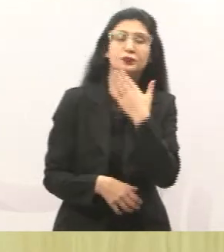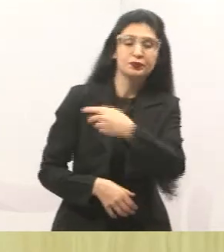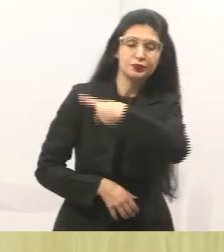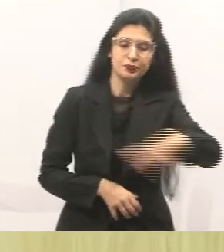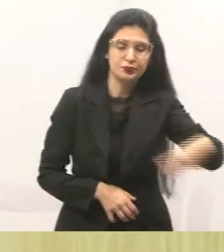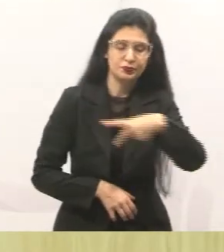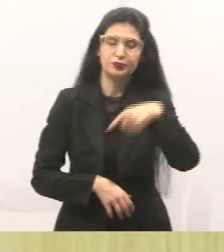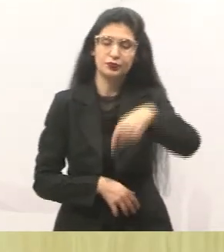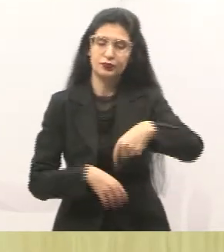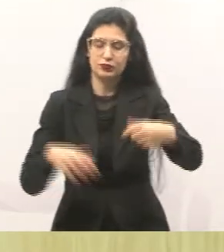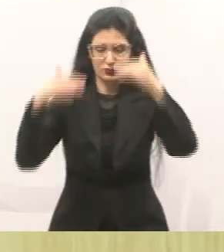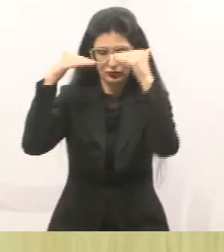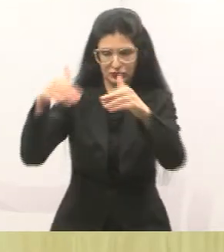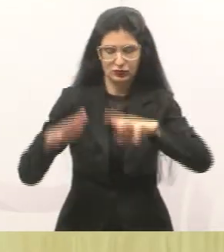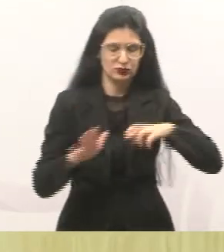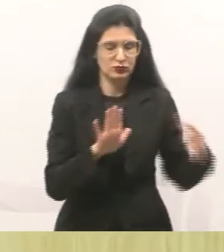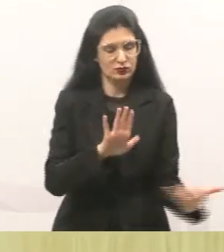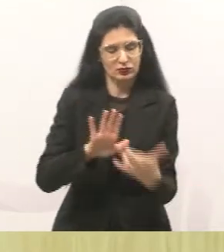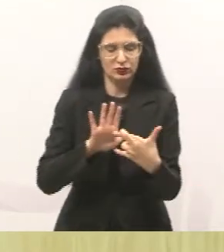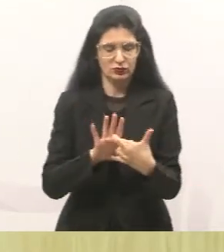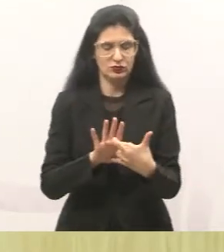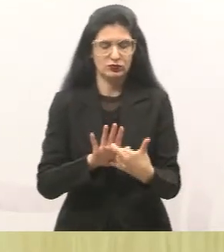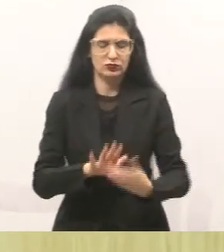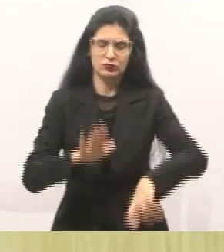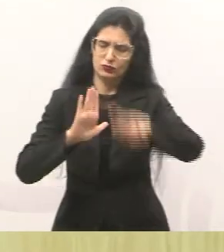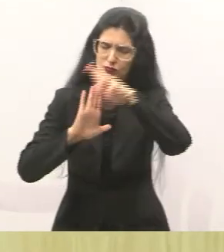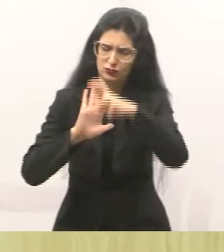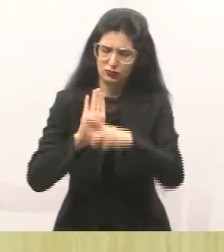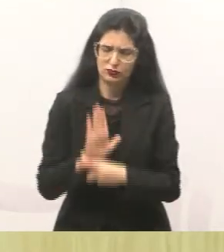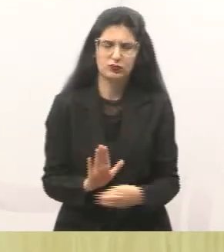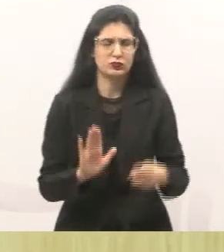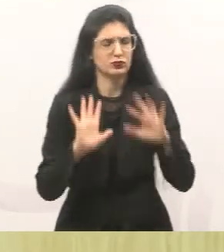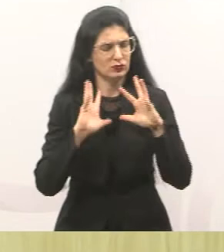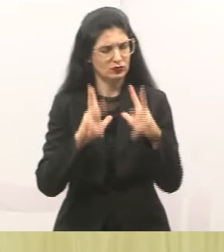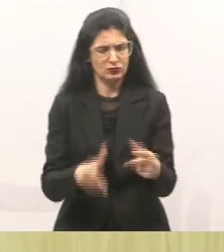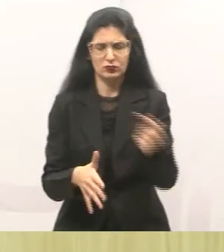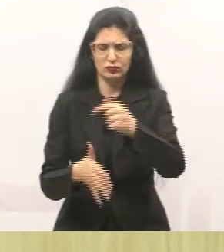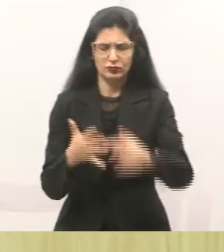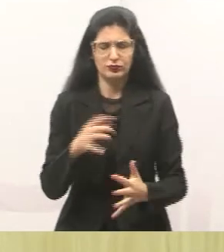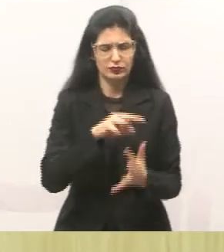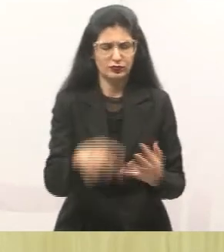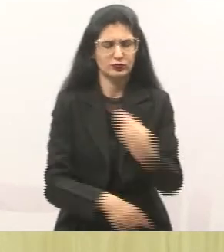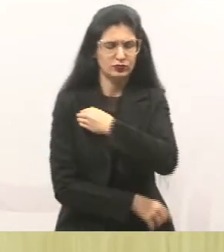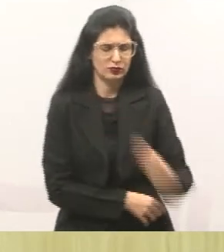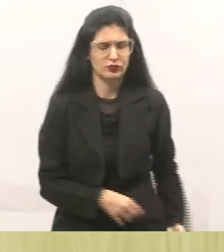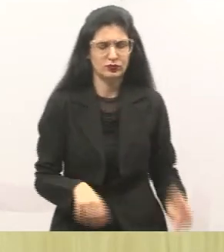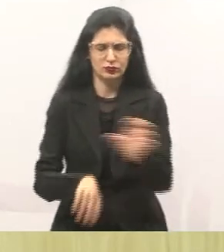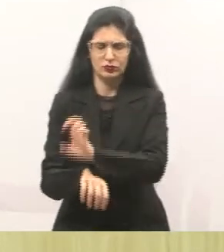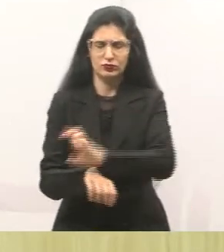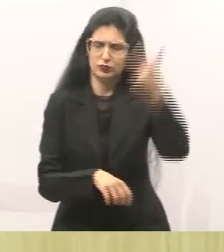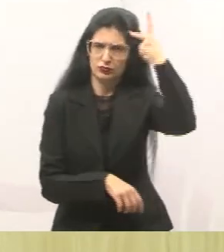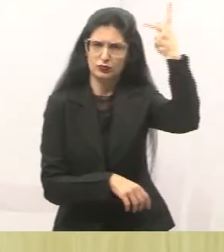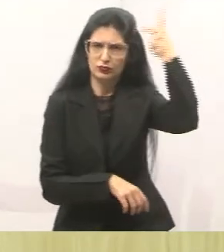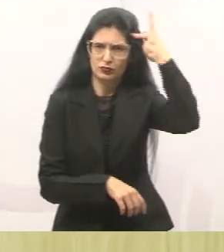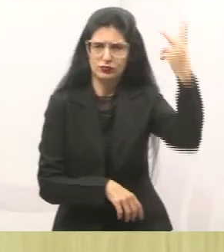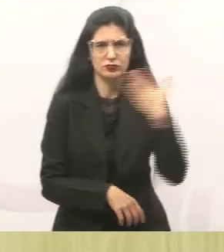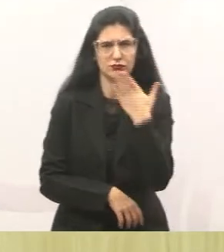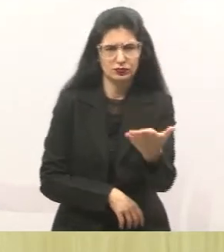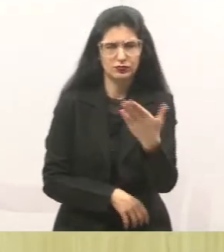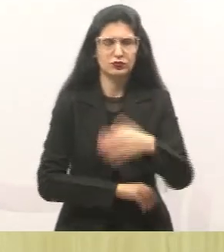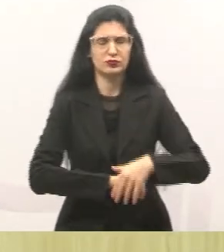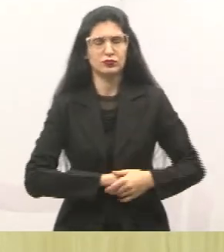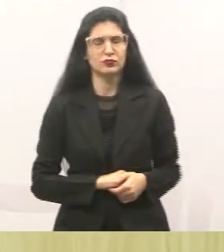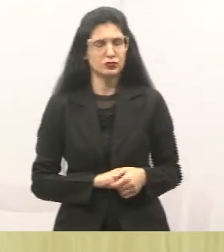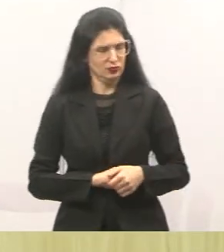ouvido e aprovado pela Igreja Plenário, cumpridas as formalidades regimentais, seja oficiado ao Governo do Estado de São Paulo, solicitando